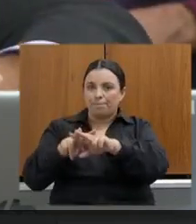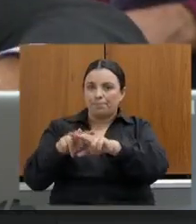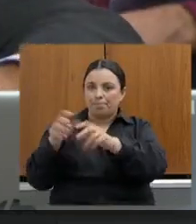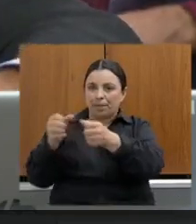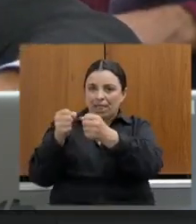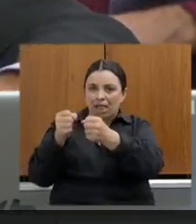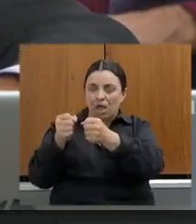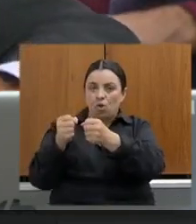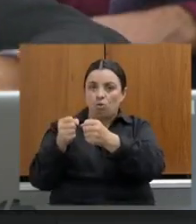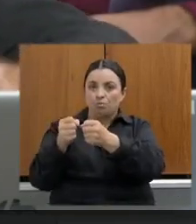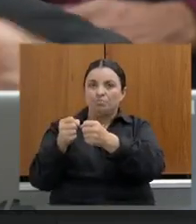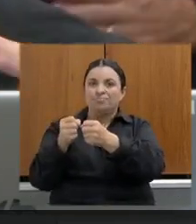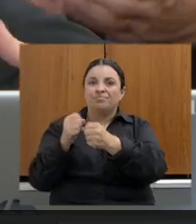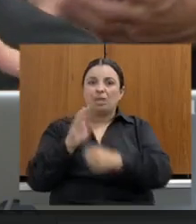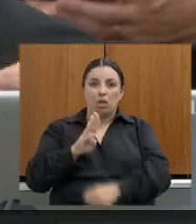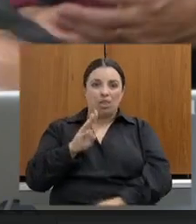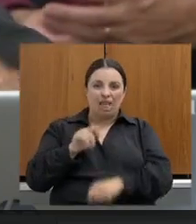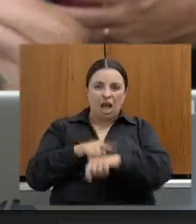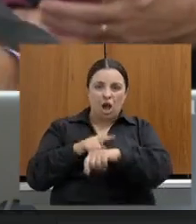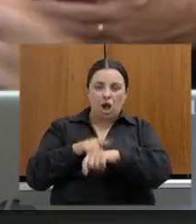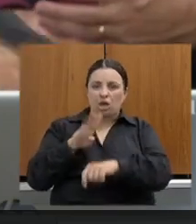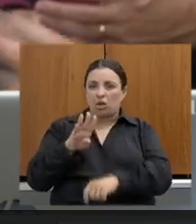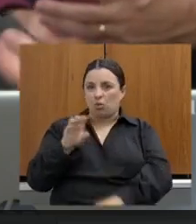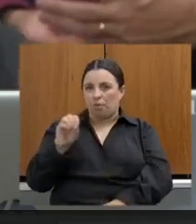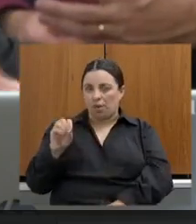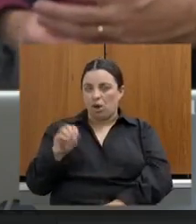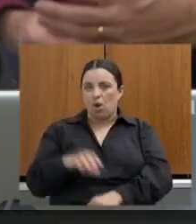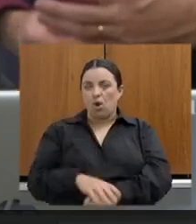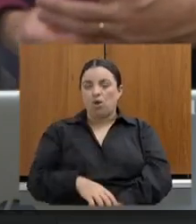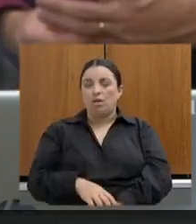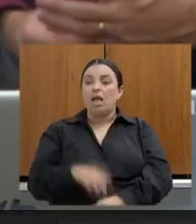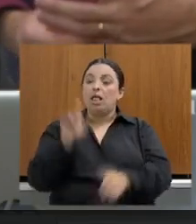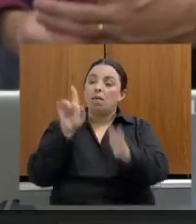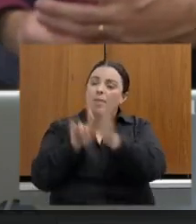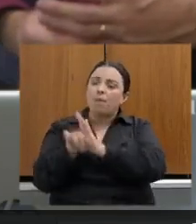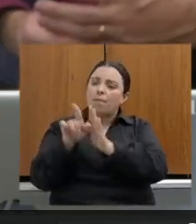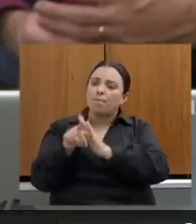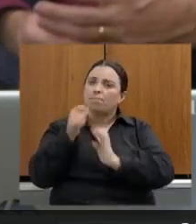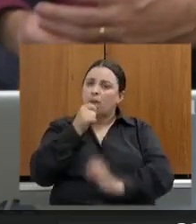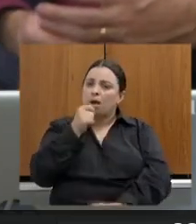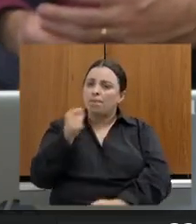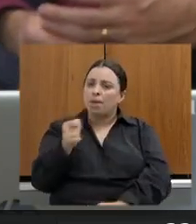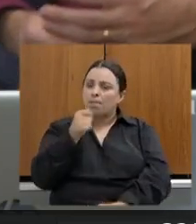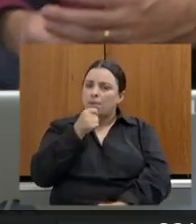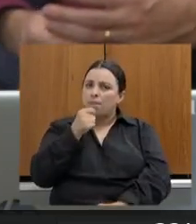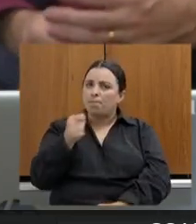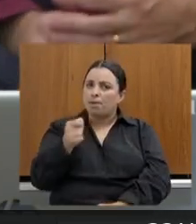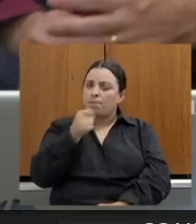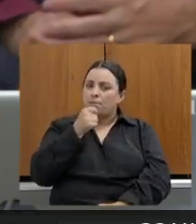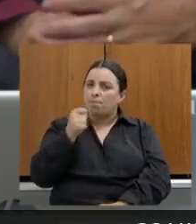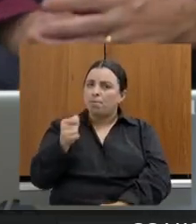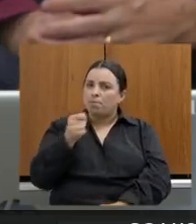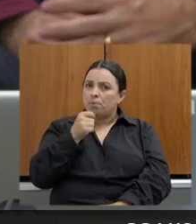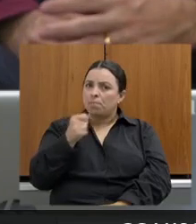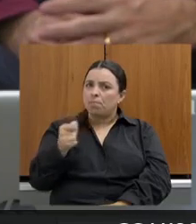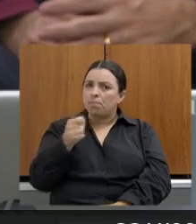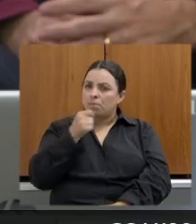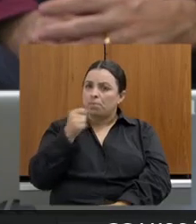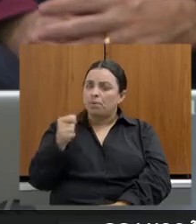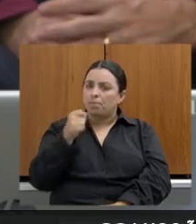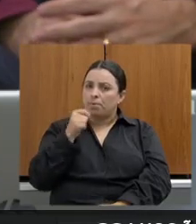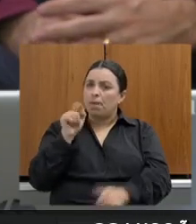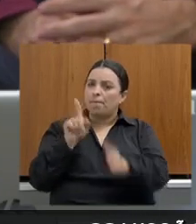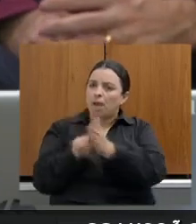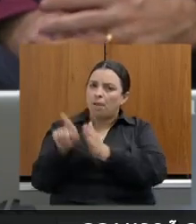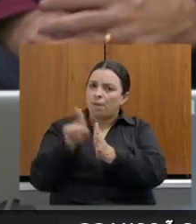naquela a interrogando daquelas preliminares de ocorrência de Polícia Militar é óbvio depois